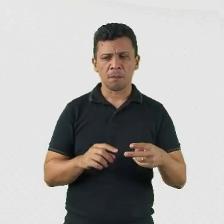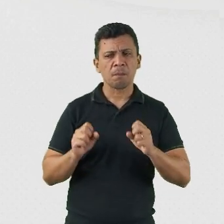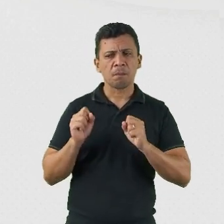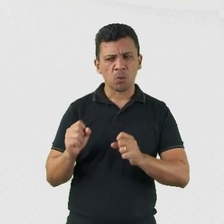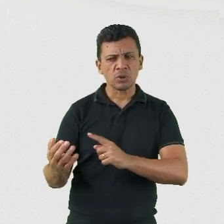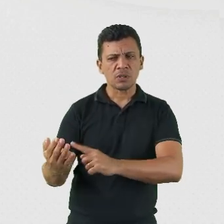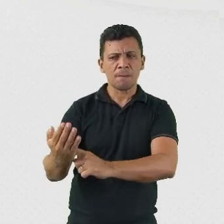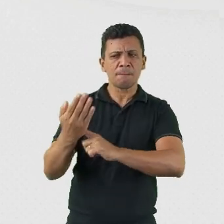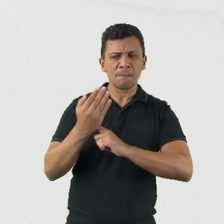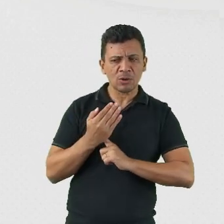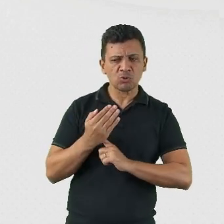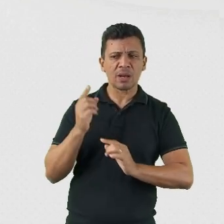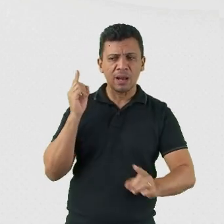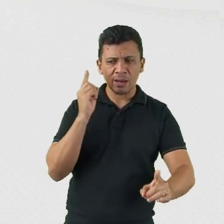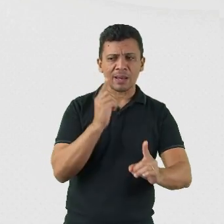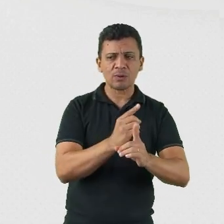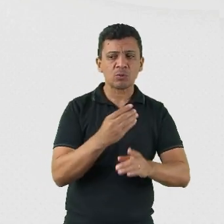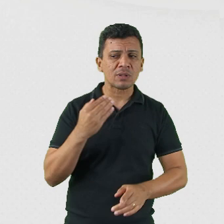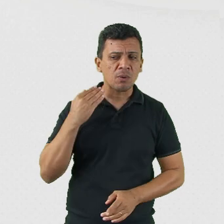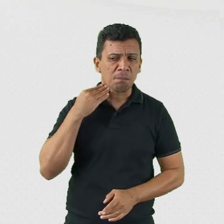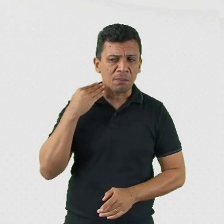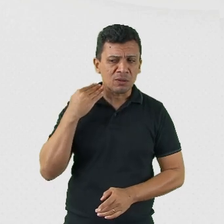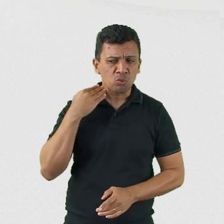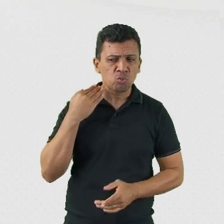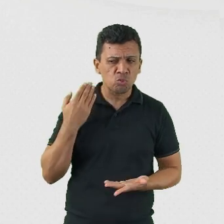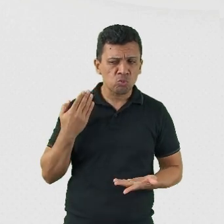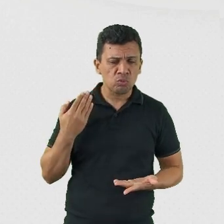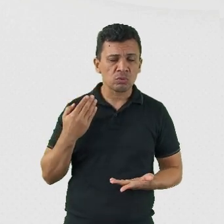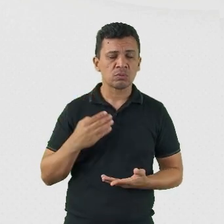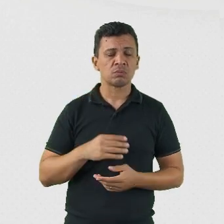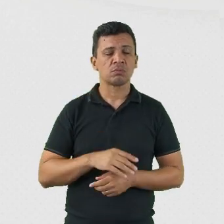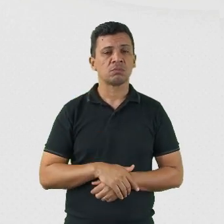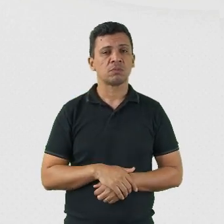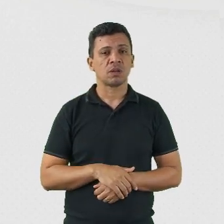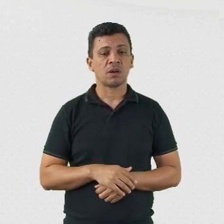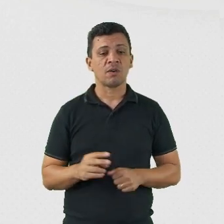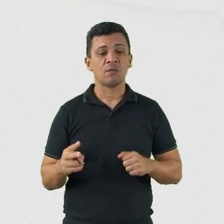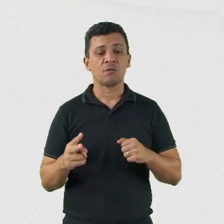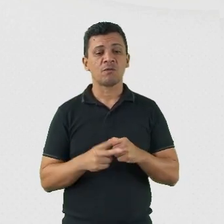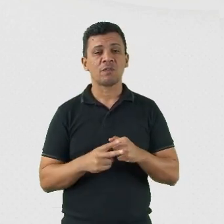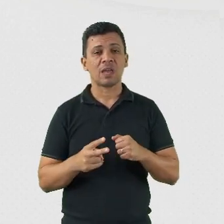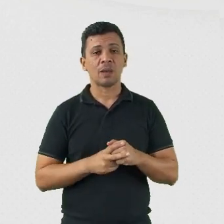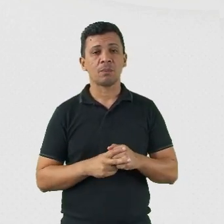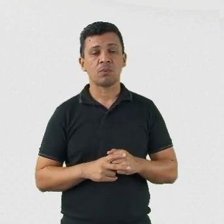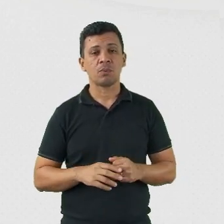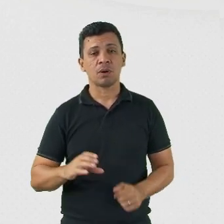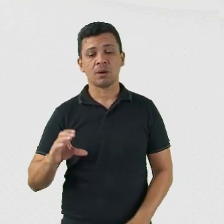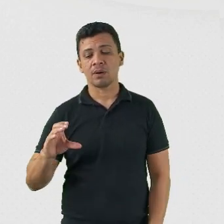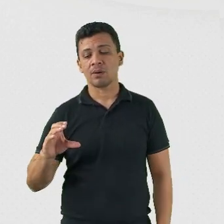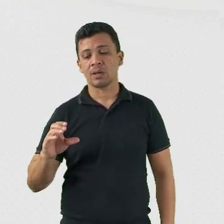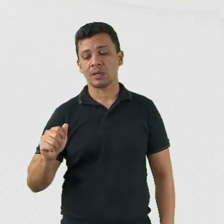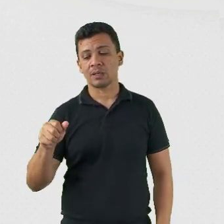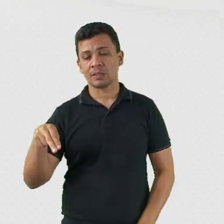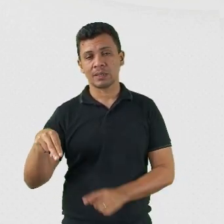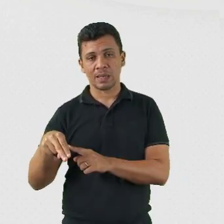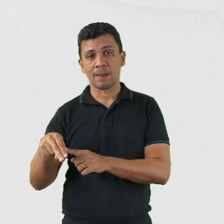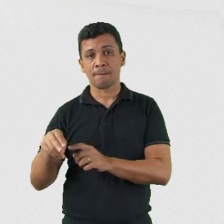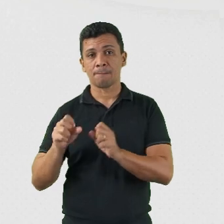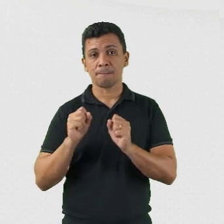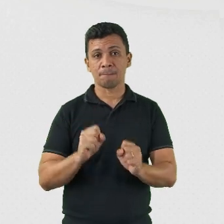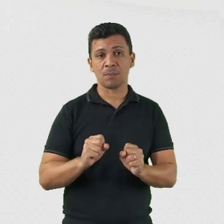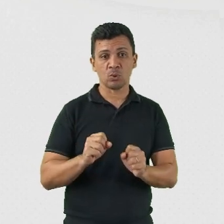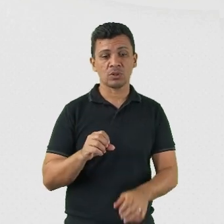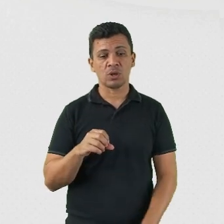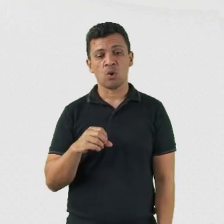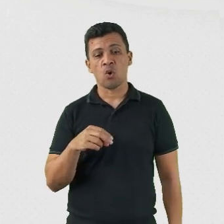a encontrar o banco? Então, olha aqui, o verbo poder ou a variação